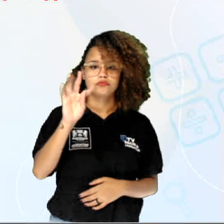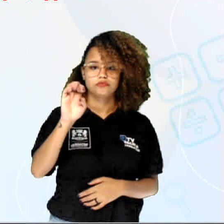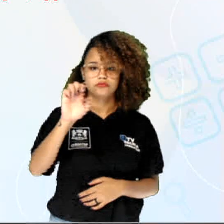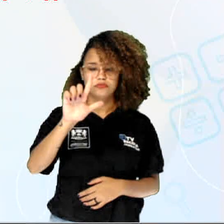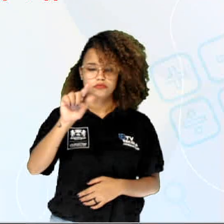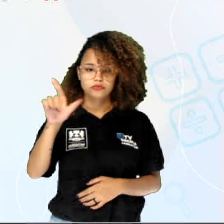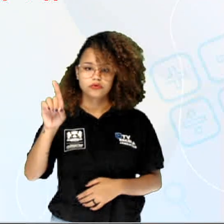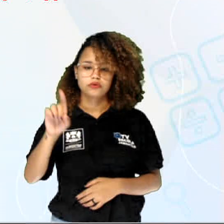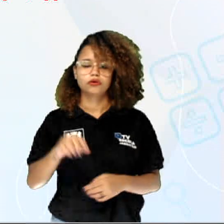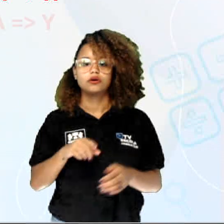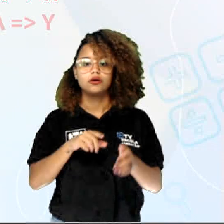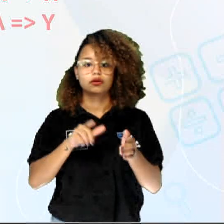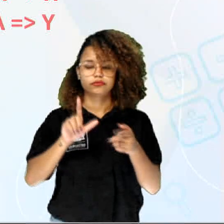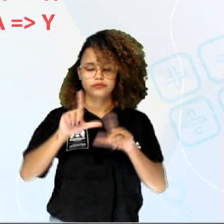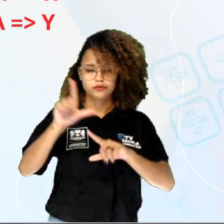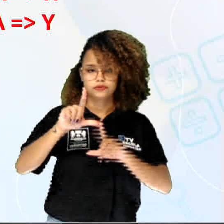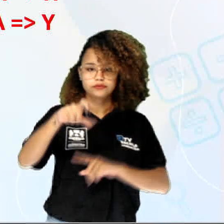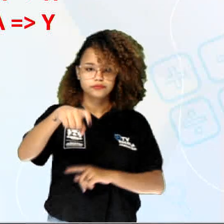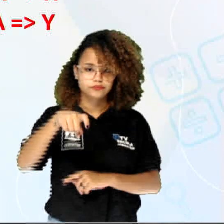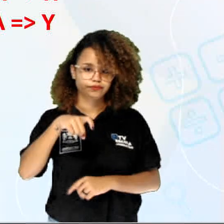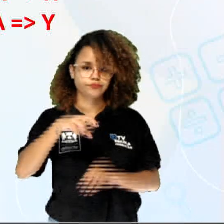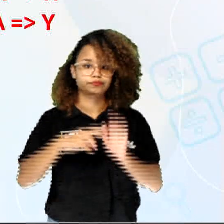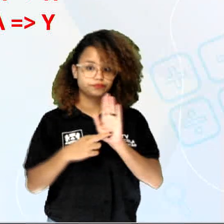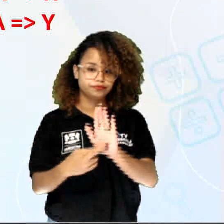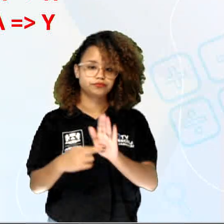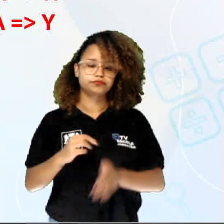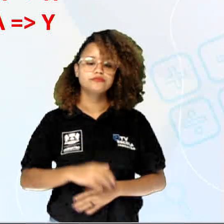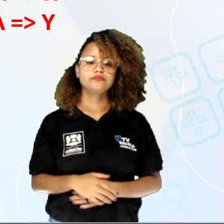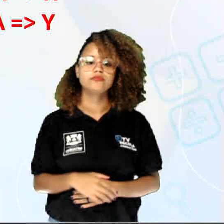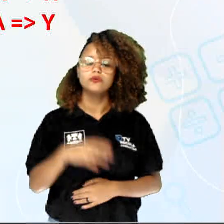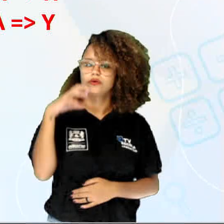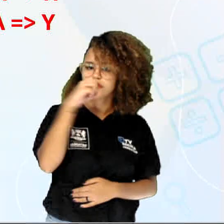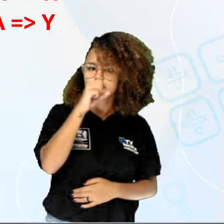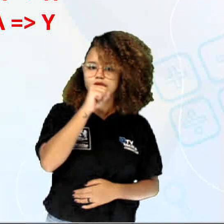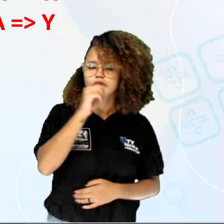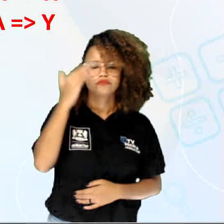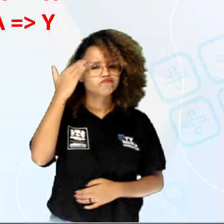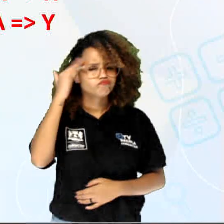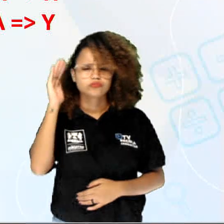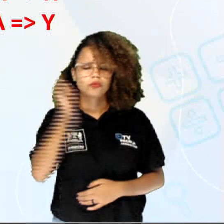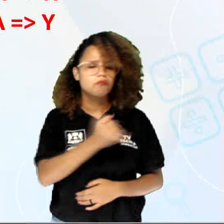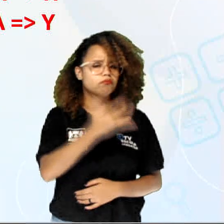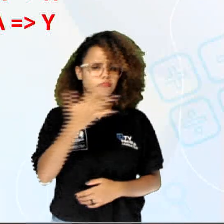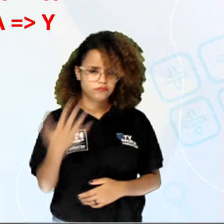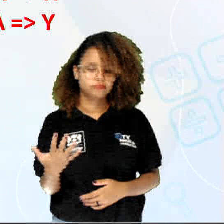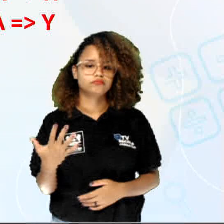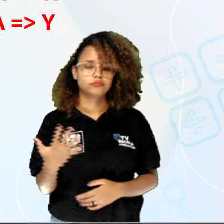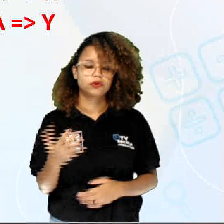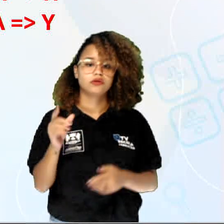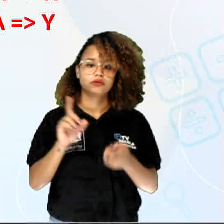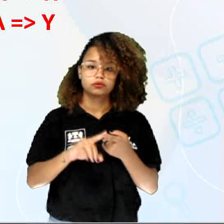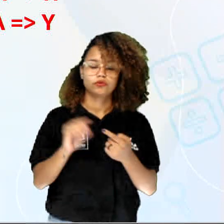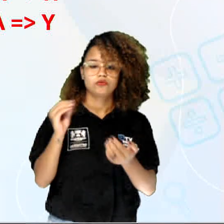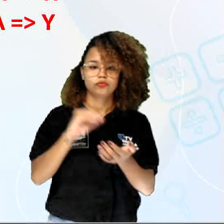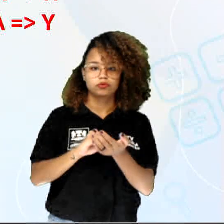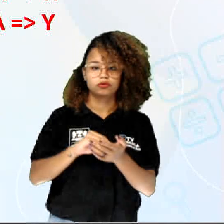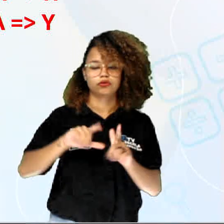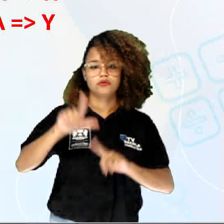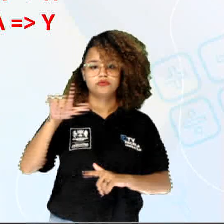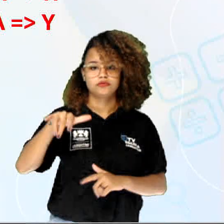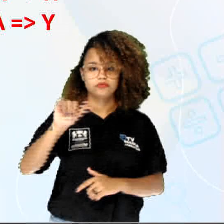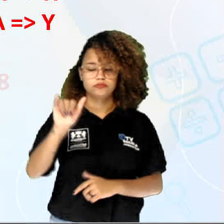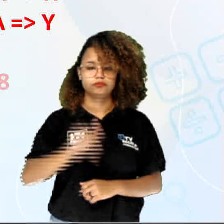11, que ela diz assim: um pacote tem 48 balas, algumas de hortelã e as demais de laranja. Se a